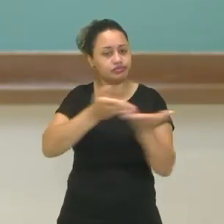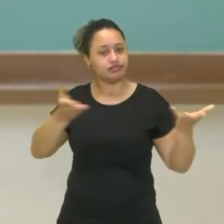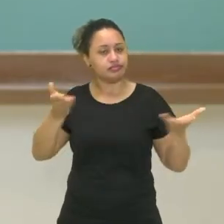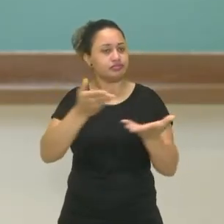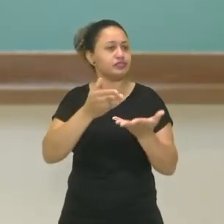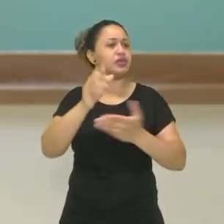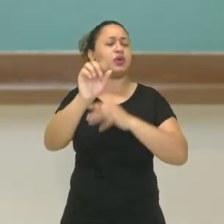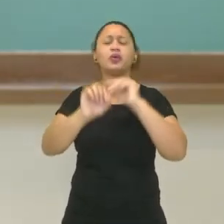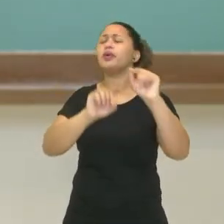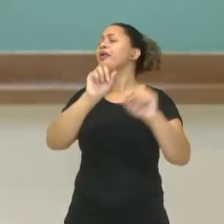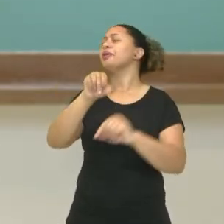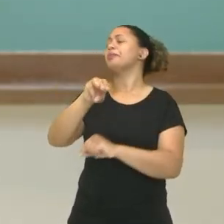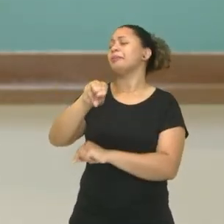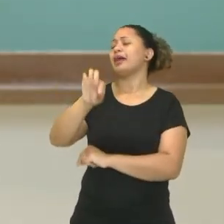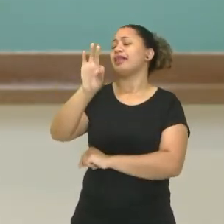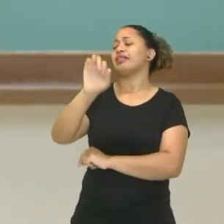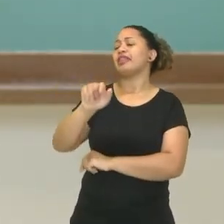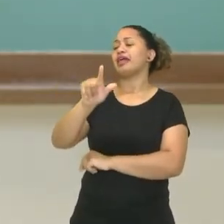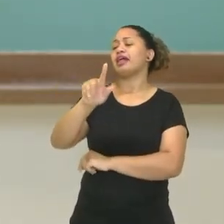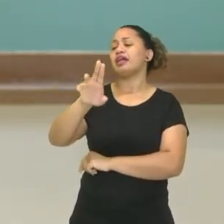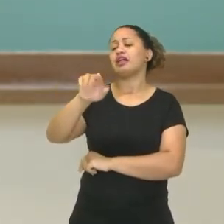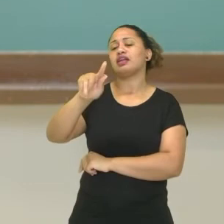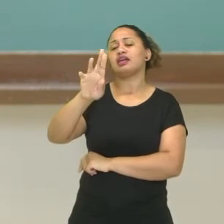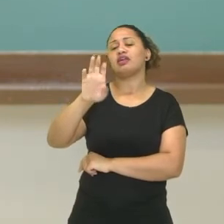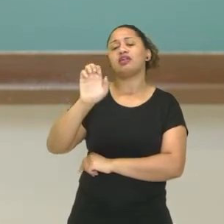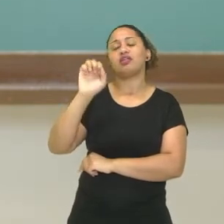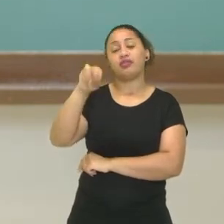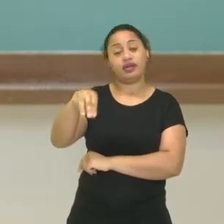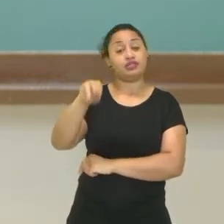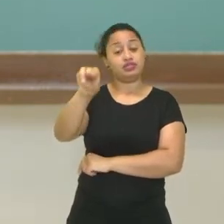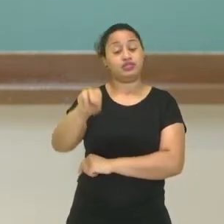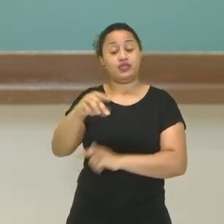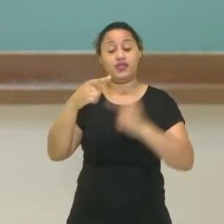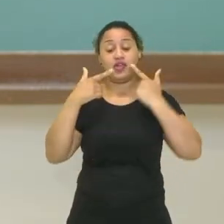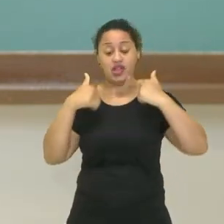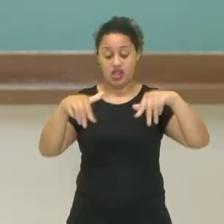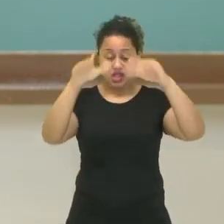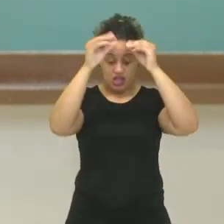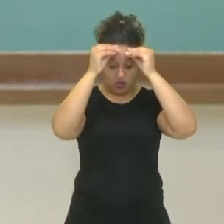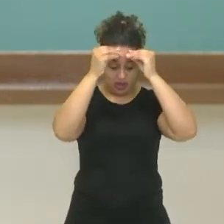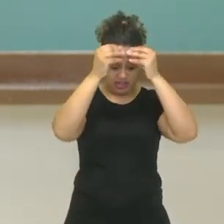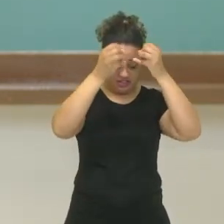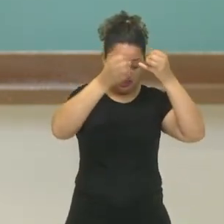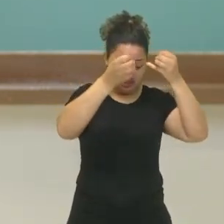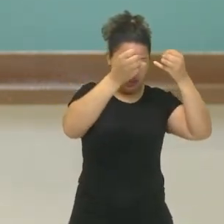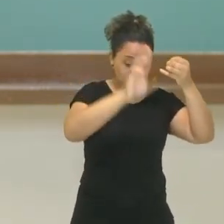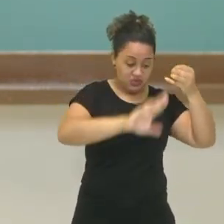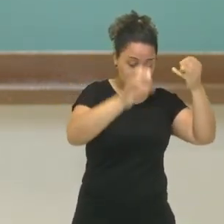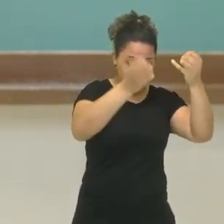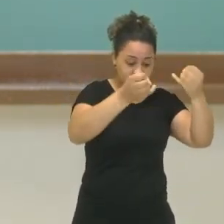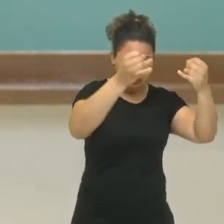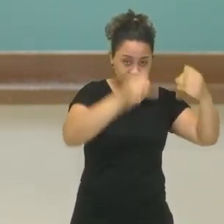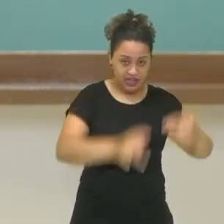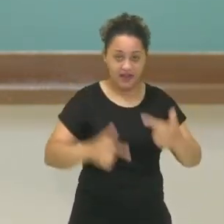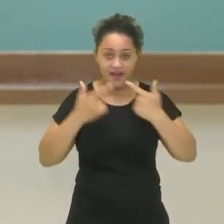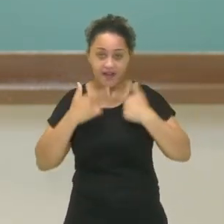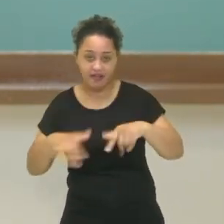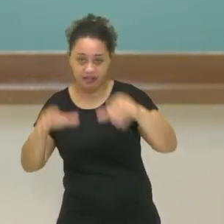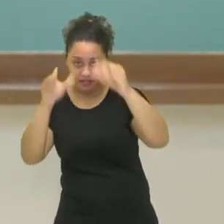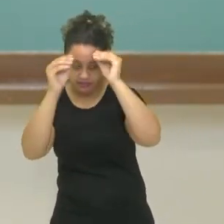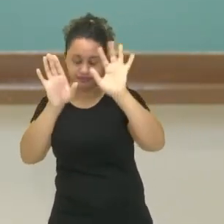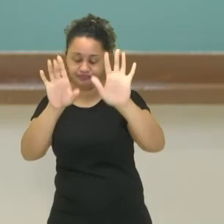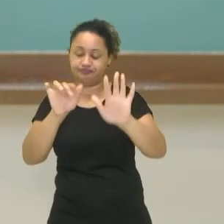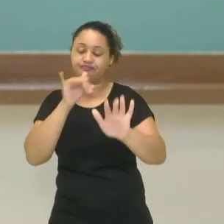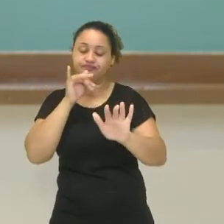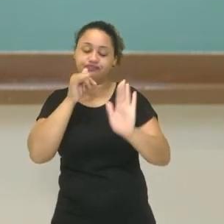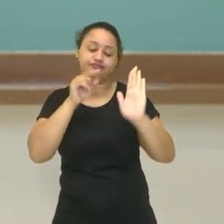que é metalinguagem? Vamos retomar aqui. É a linguagem explicando a própria linguagem. Por exemplo, você vai consultar uma